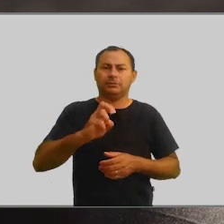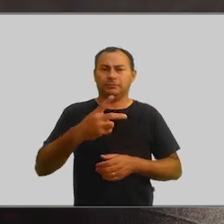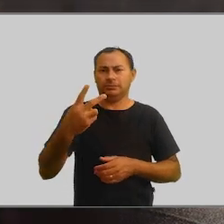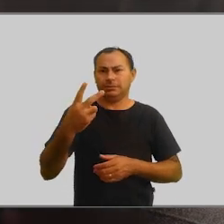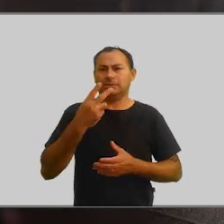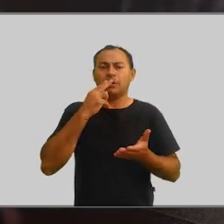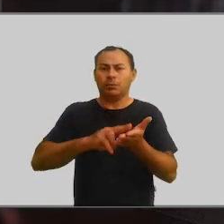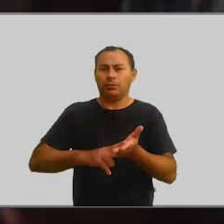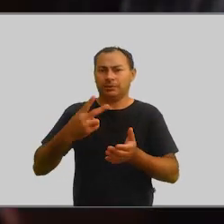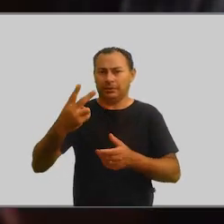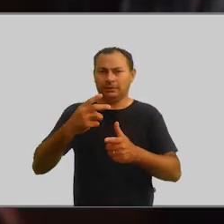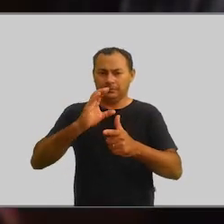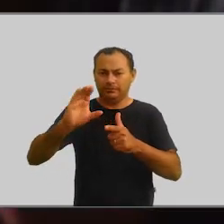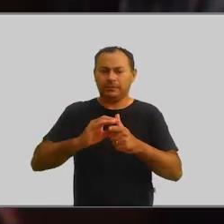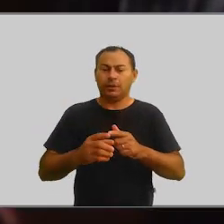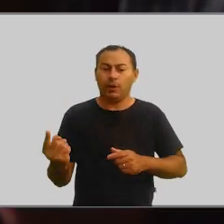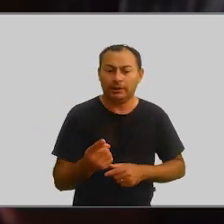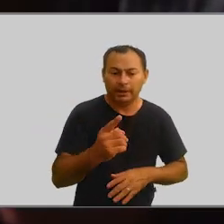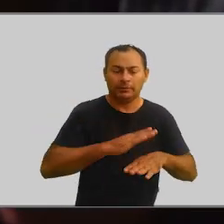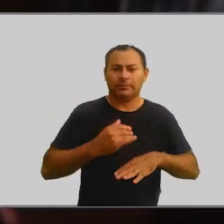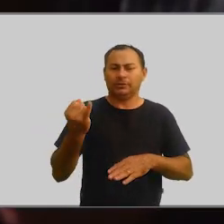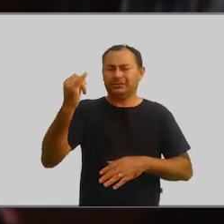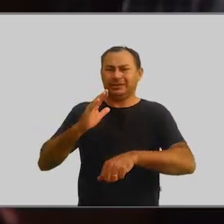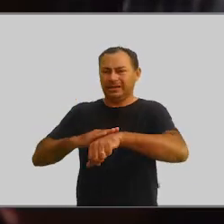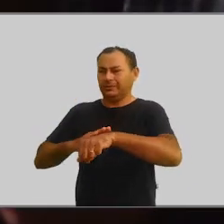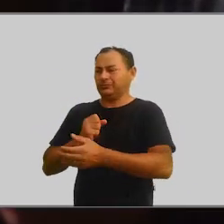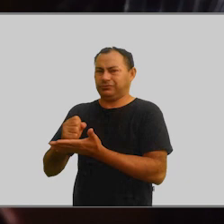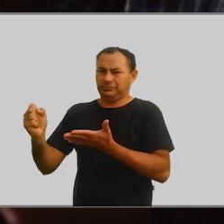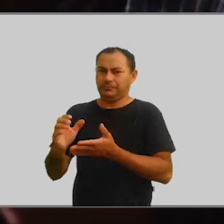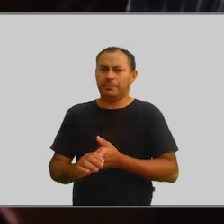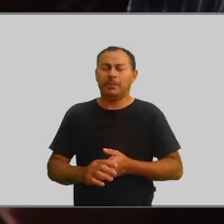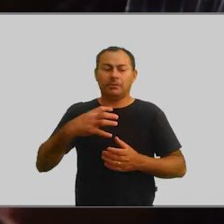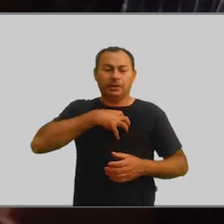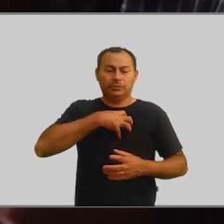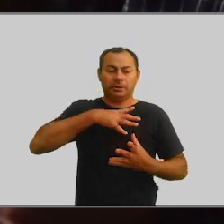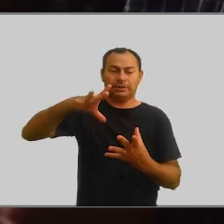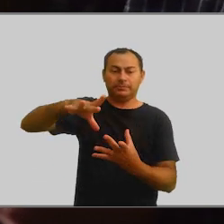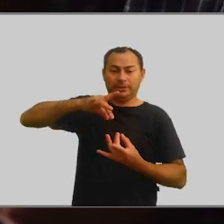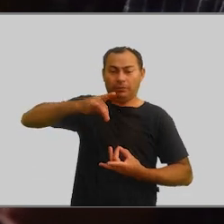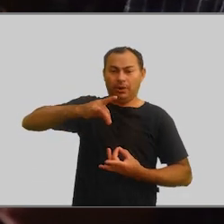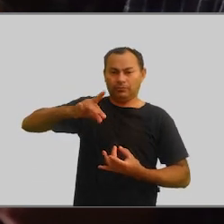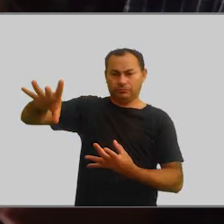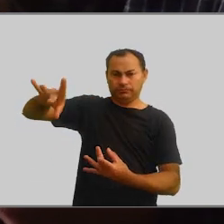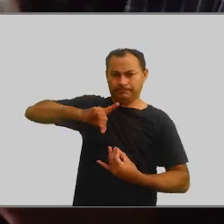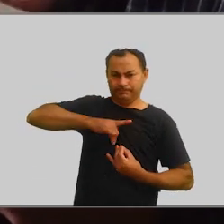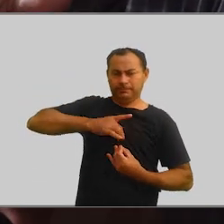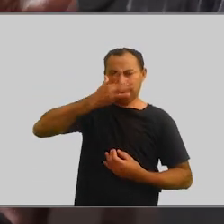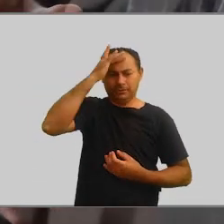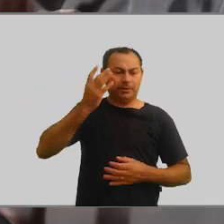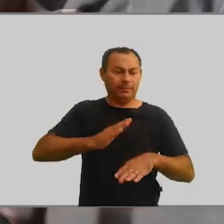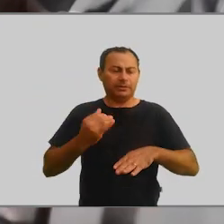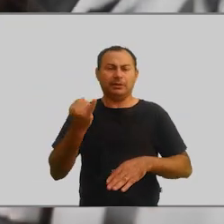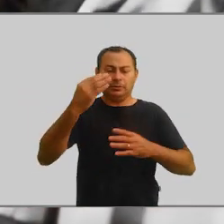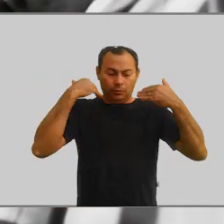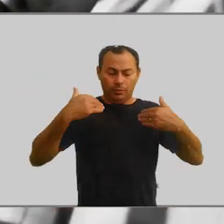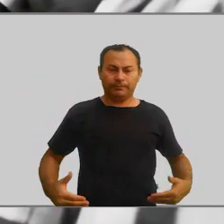Coríntios. Como o eterno é mais importante do que o temporal, a parte espiritual do ser humano é mais importante do que a sua parte